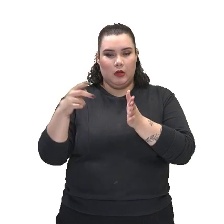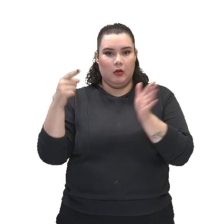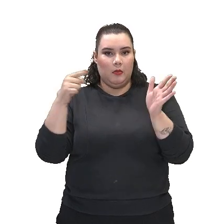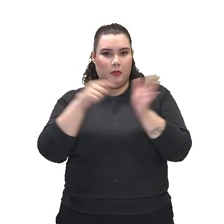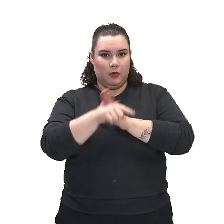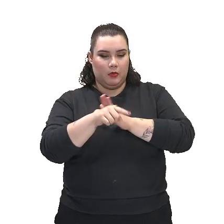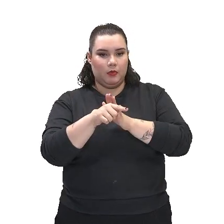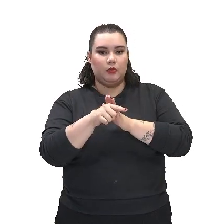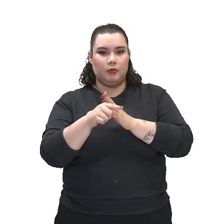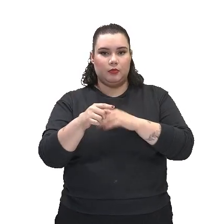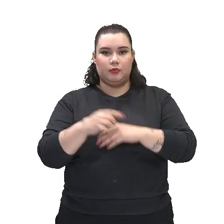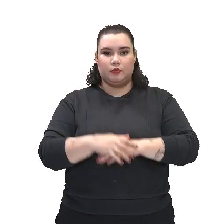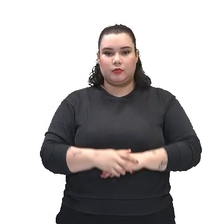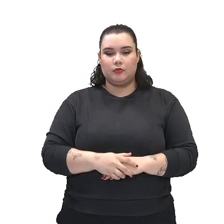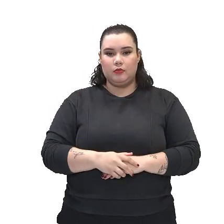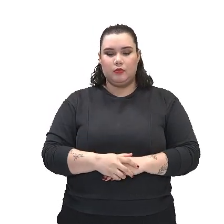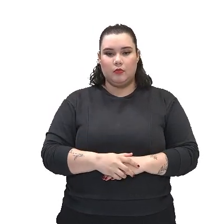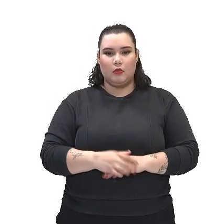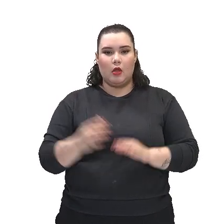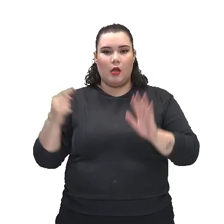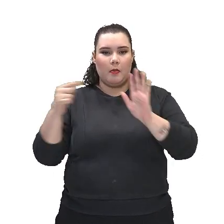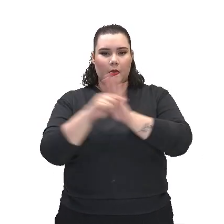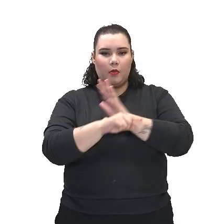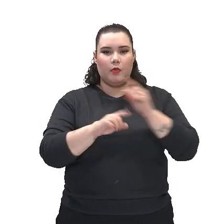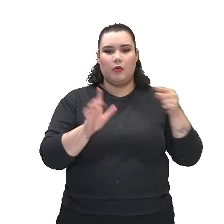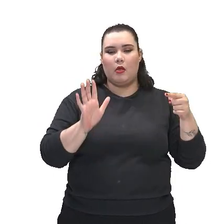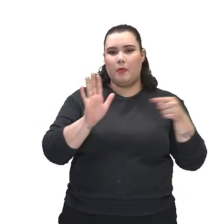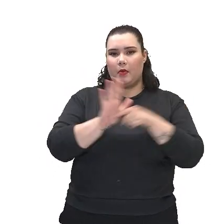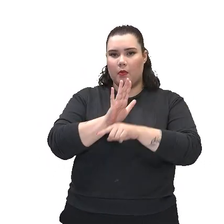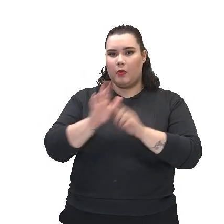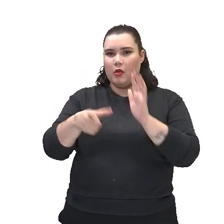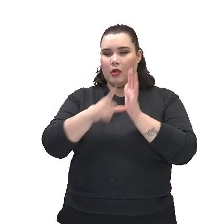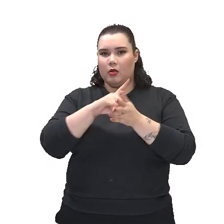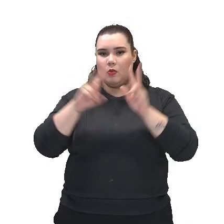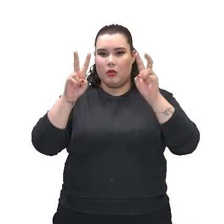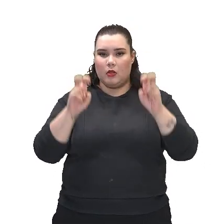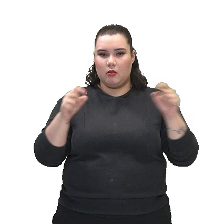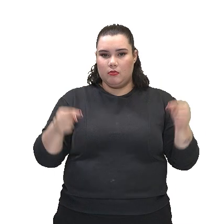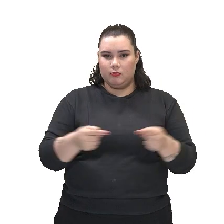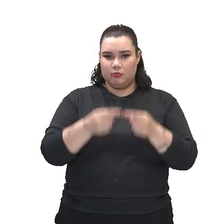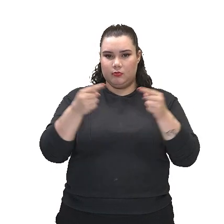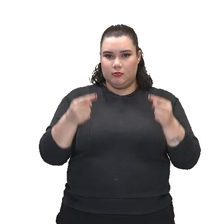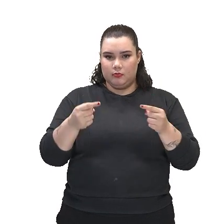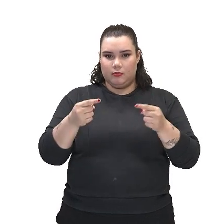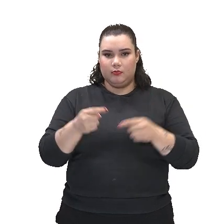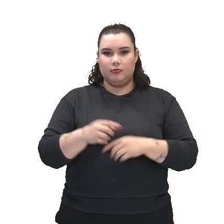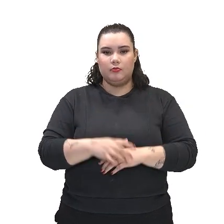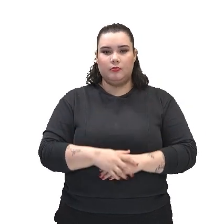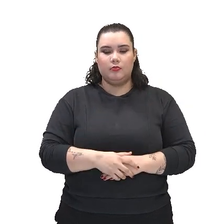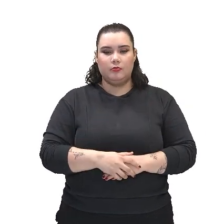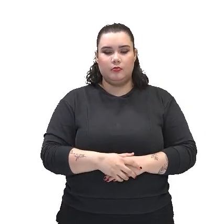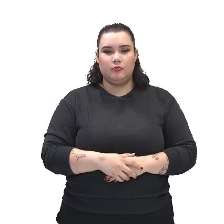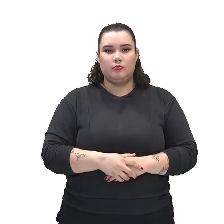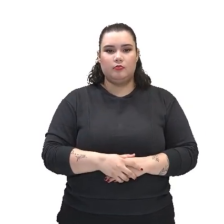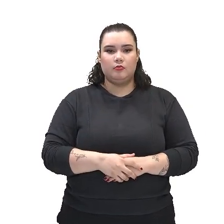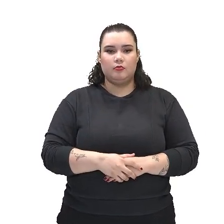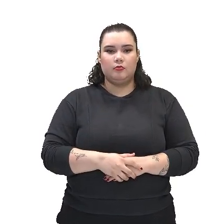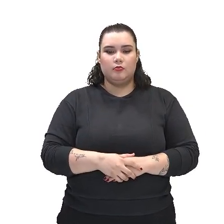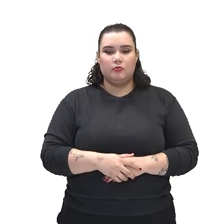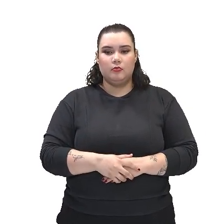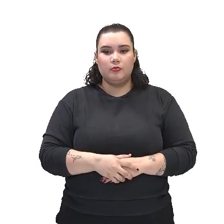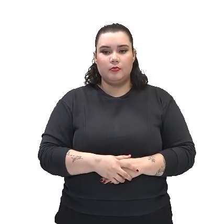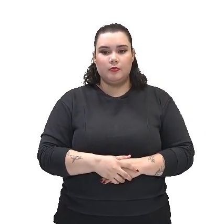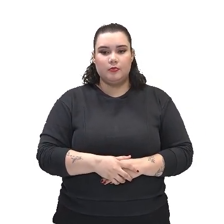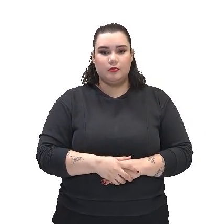mesmo para o outro, olha só, os filmes e videogames com cenas violentas afetam o comportamento das crianças, apresentando aí para vocês a questão